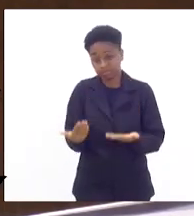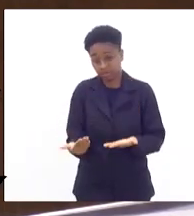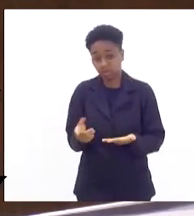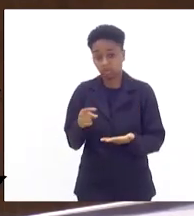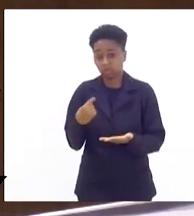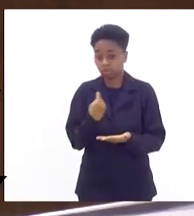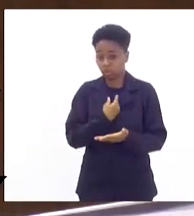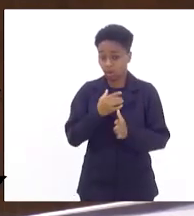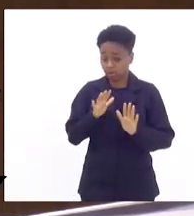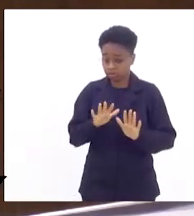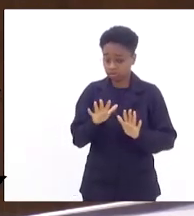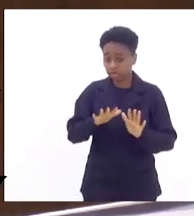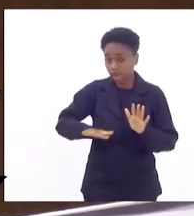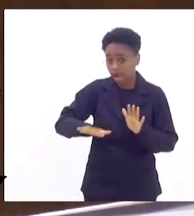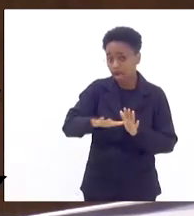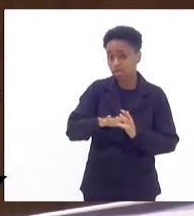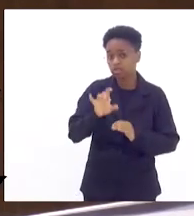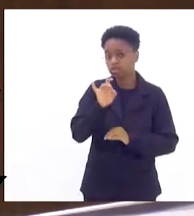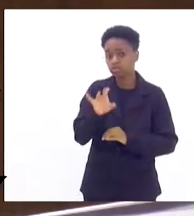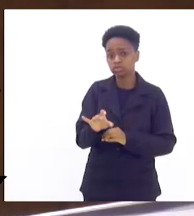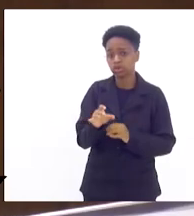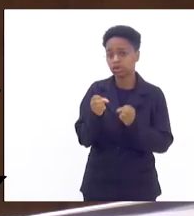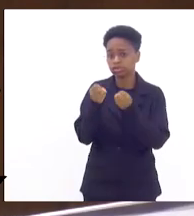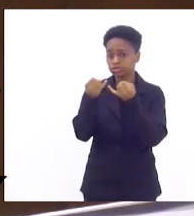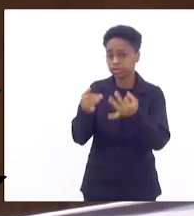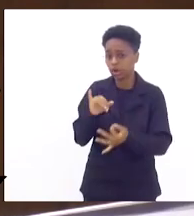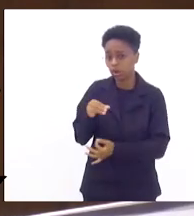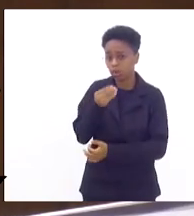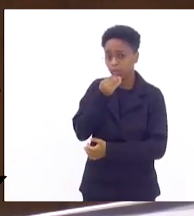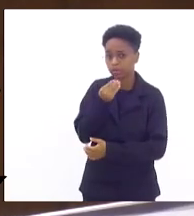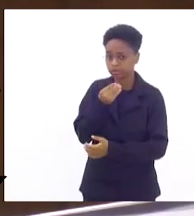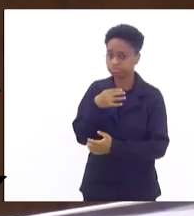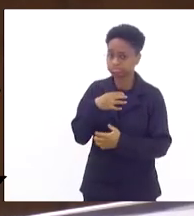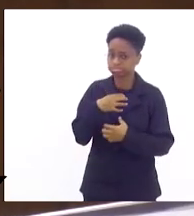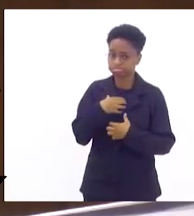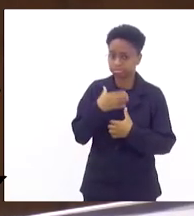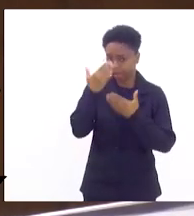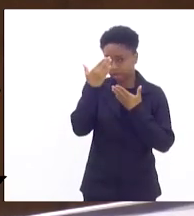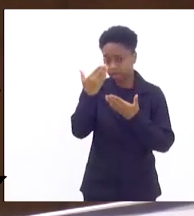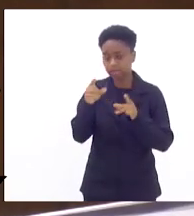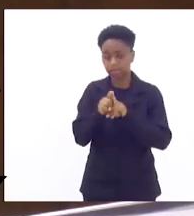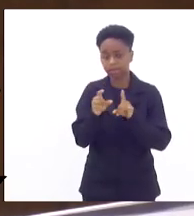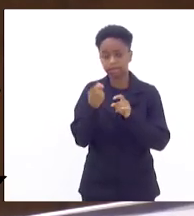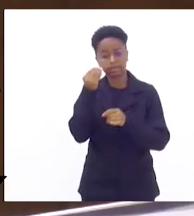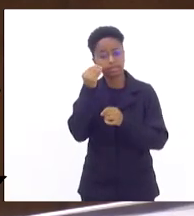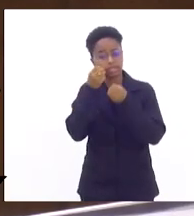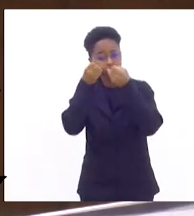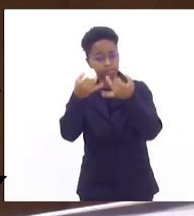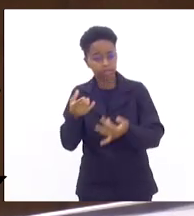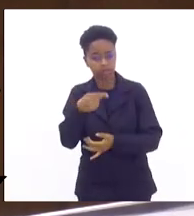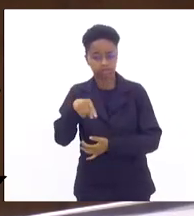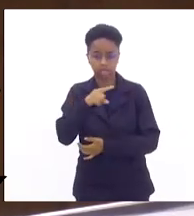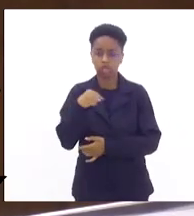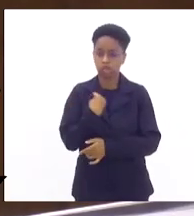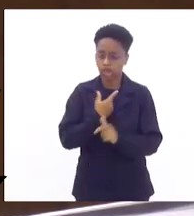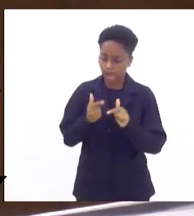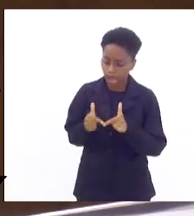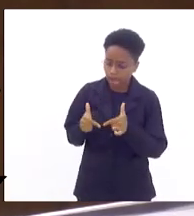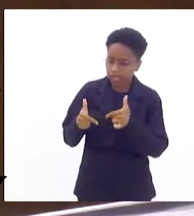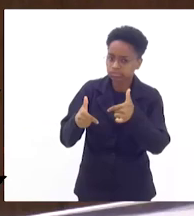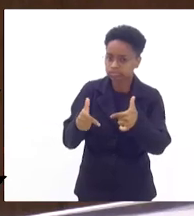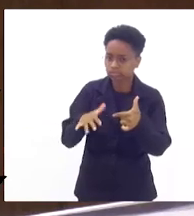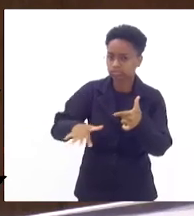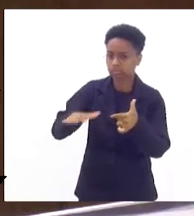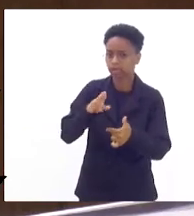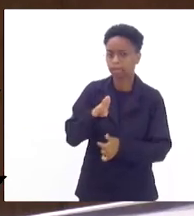nosso lado, só reforçar a oportunidade de estar aqui, tentar esclarecer. Temos feito isso bastante na região